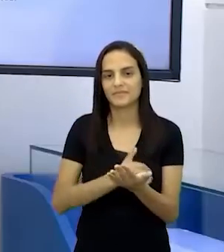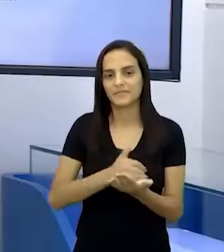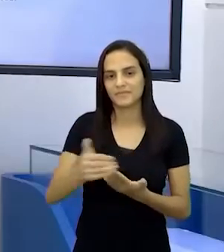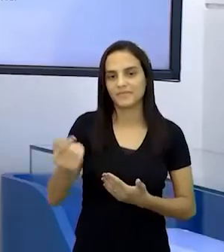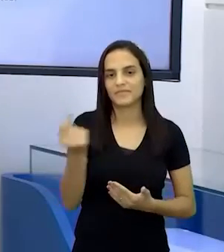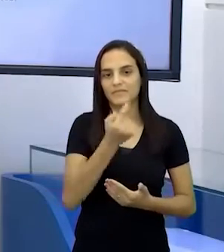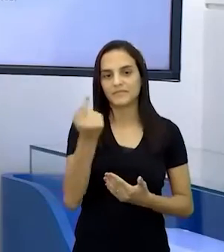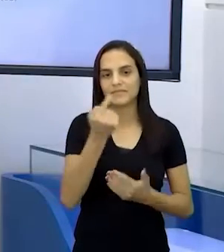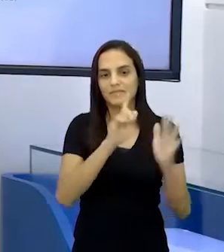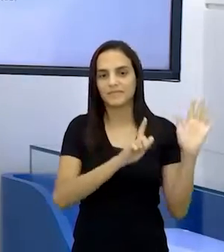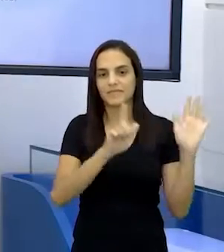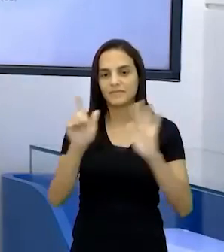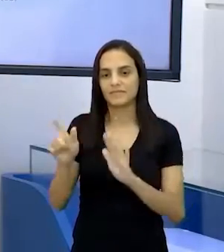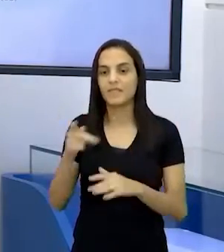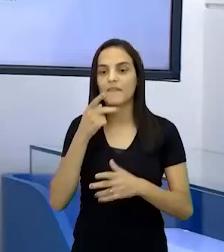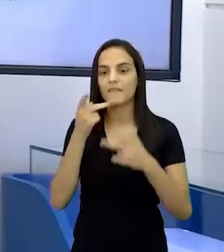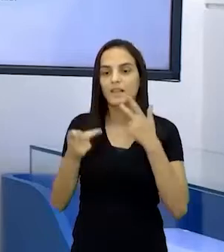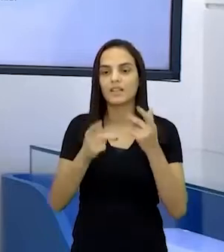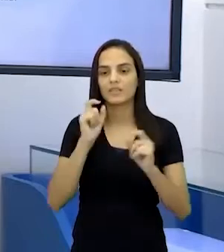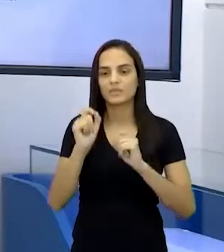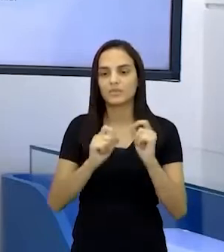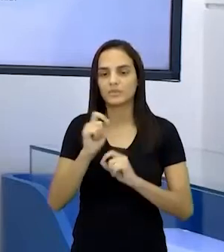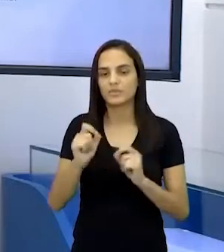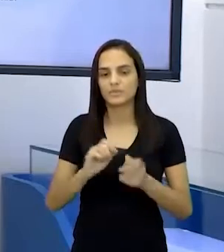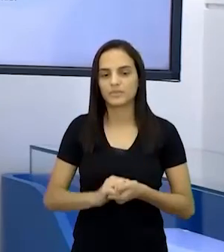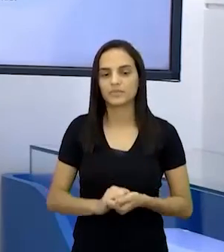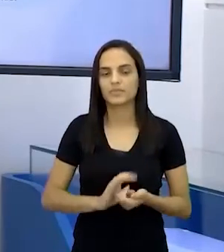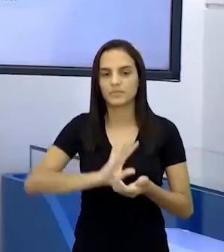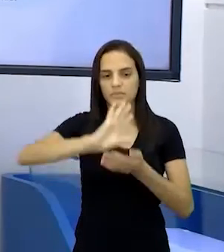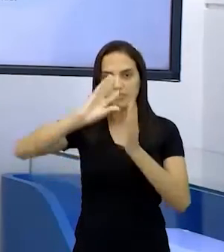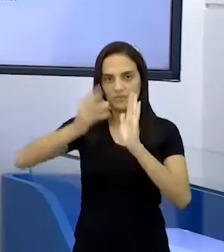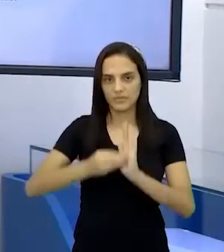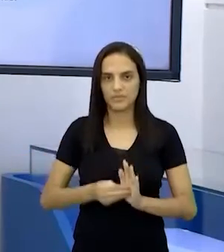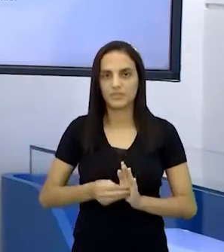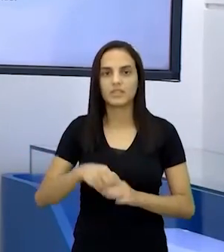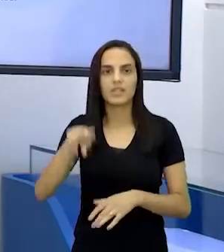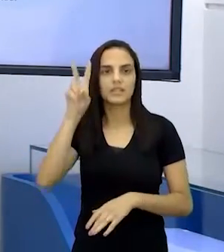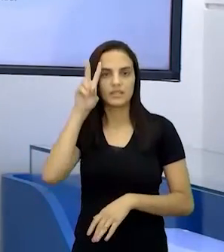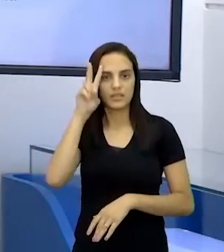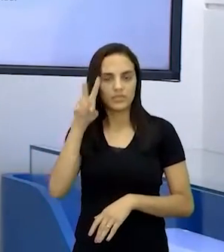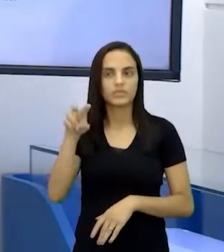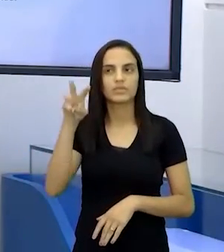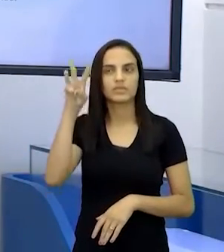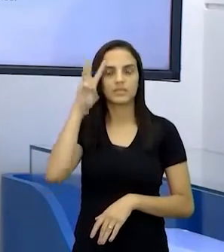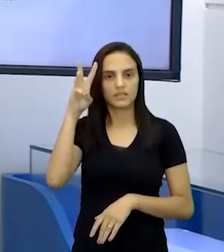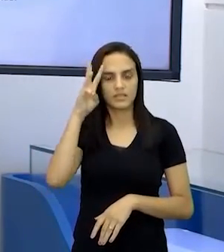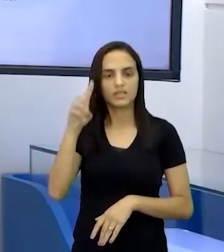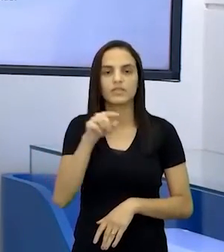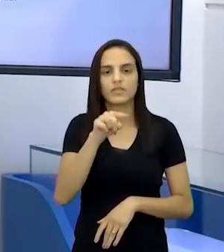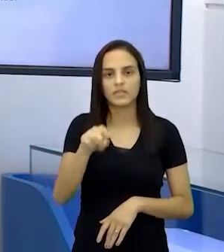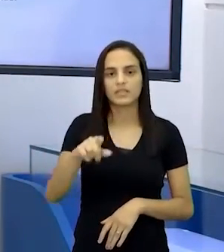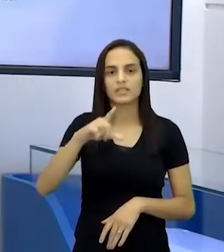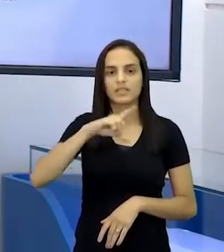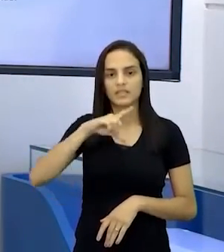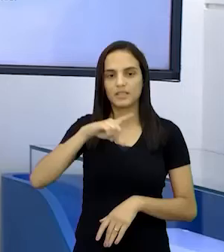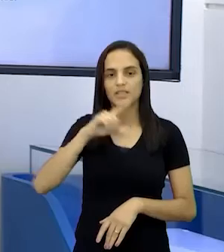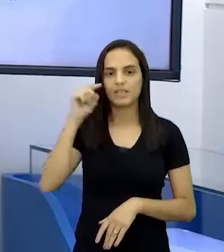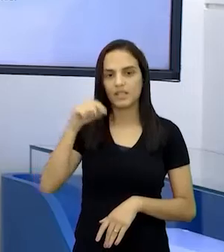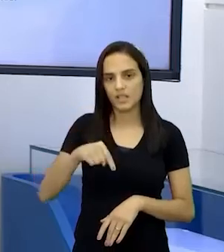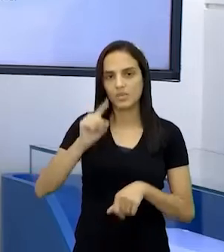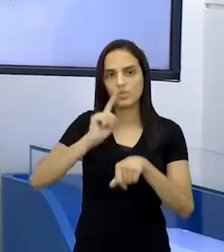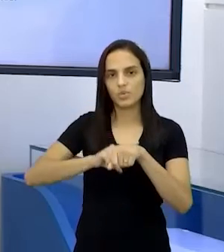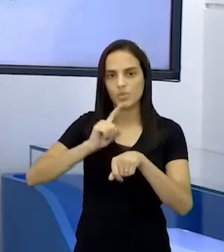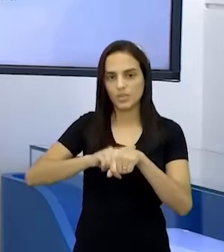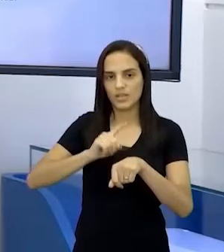primeira semana falando o seguinte: todas as segundas e terças você tem este